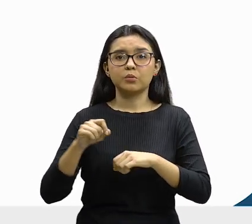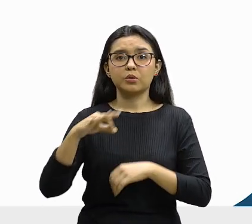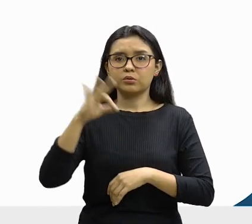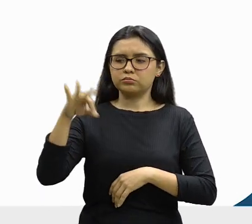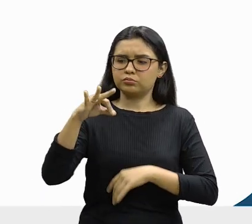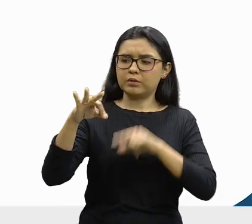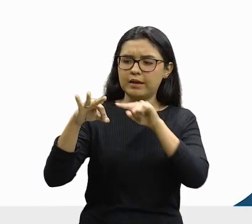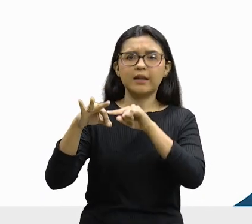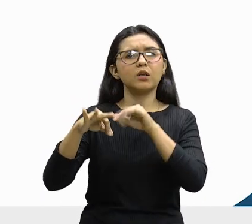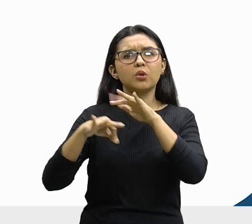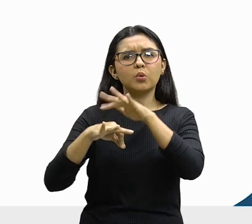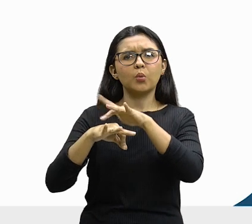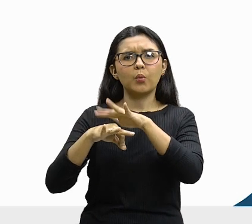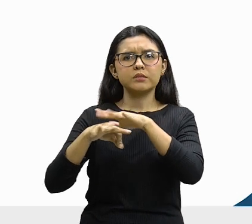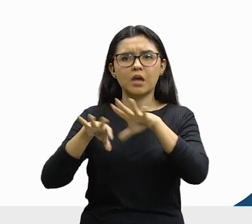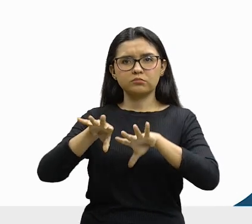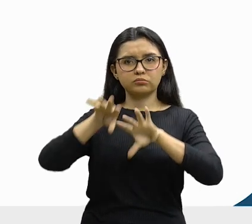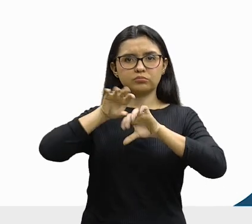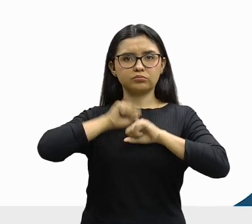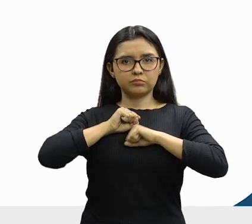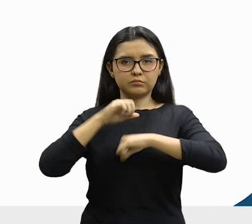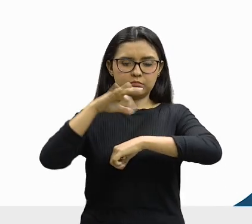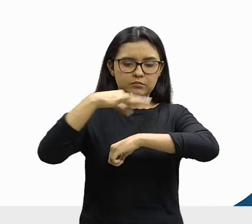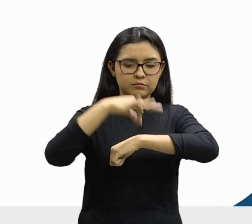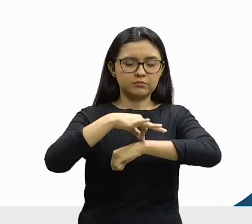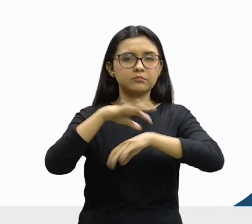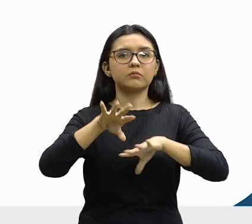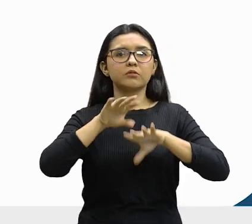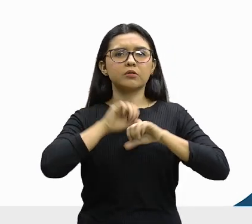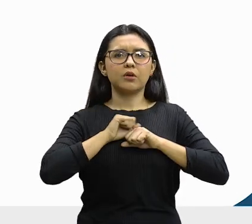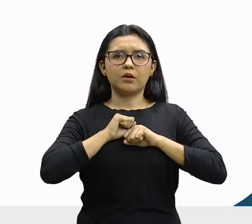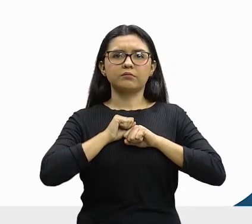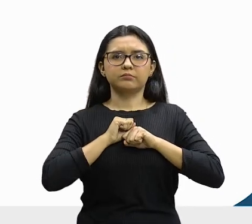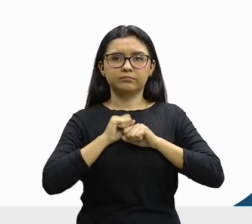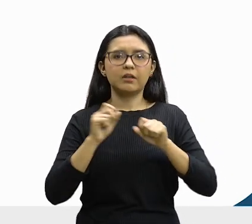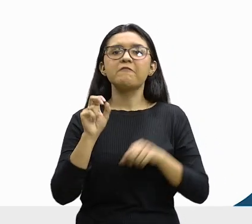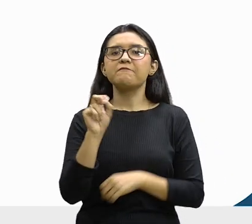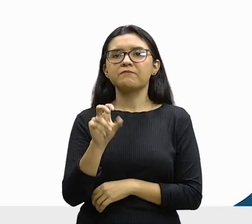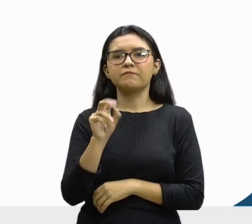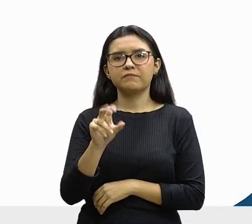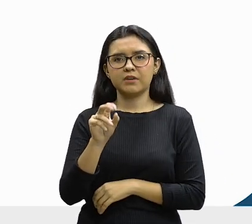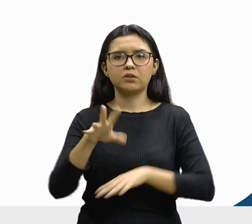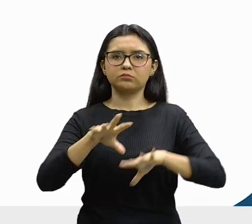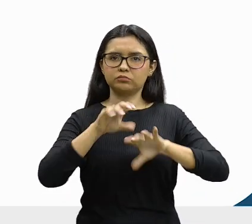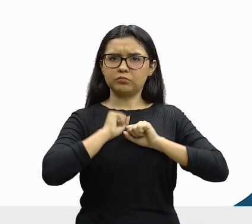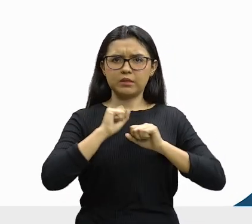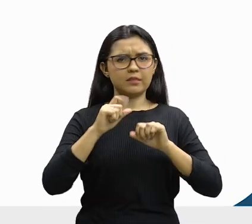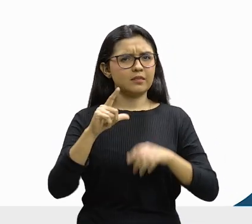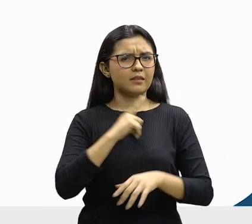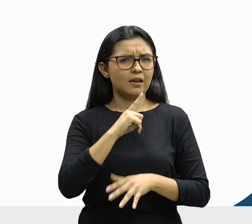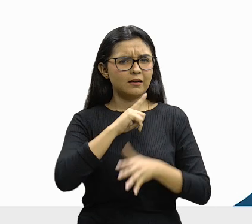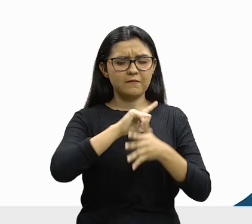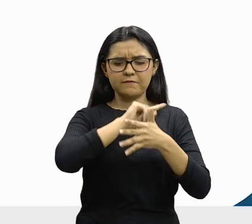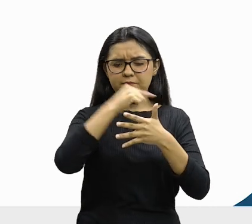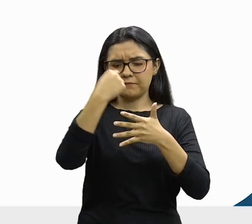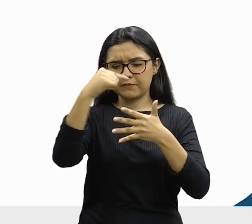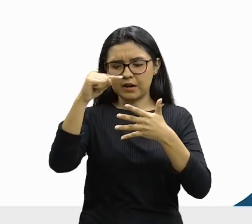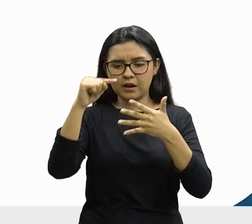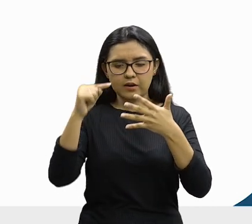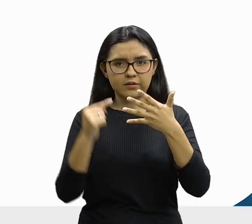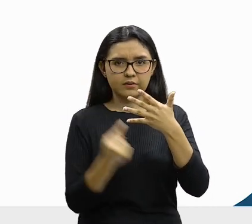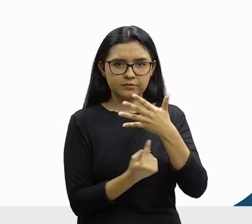doenças transmitidas por vírus aí. Os vírus causadores dessas doenças são diversos e a gente pode listar